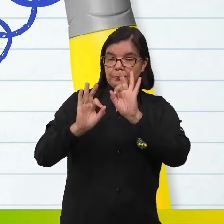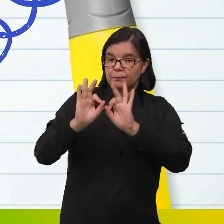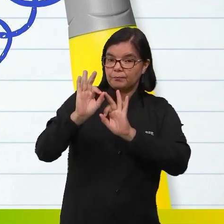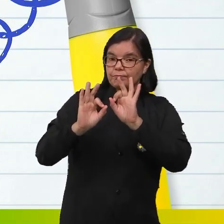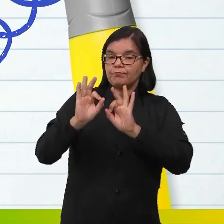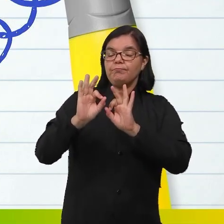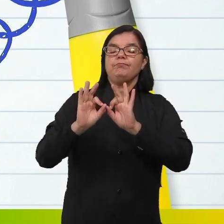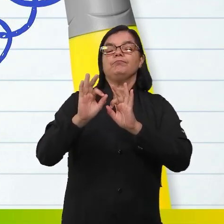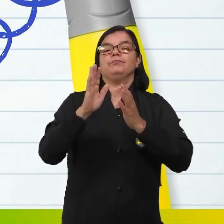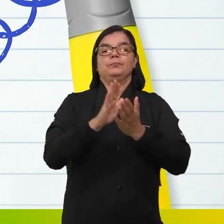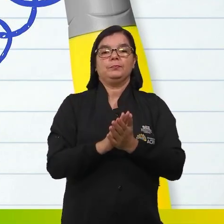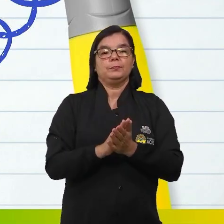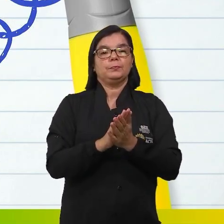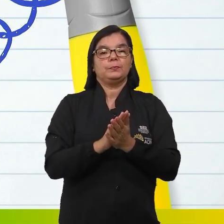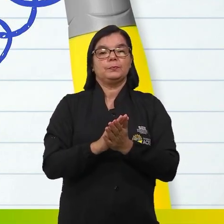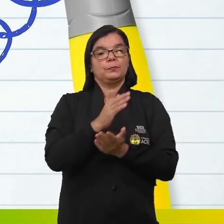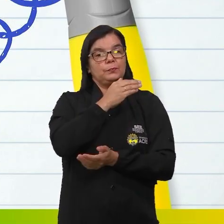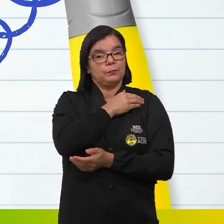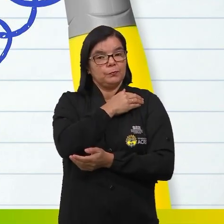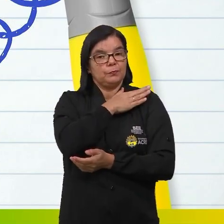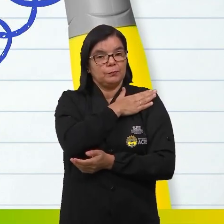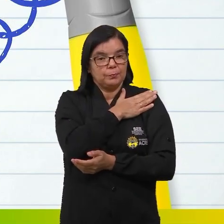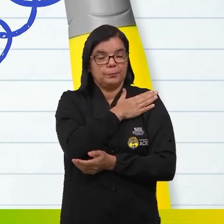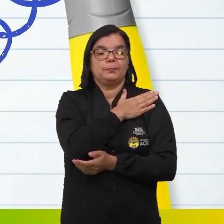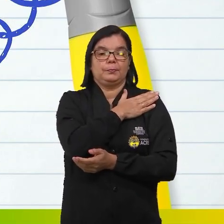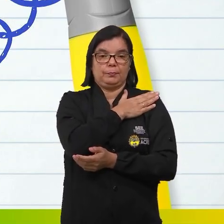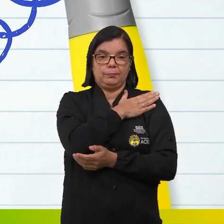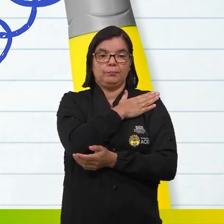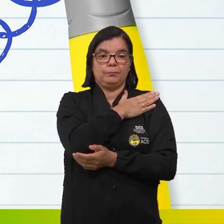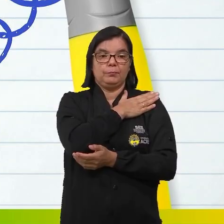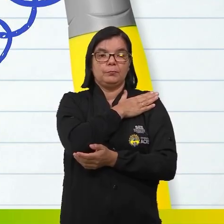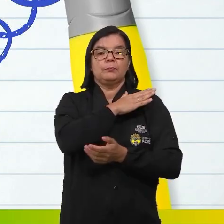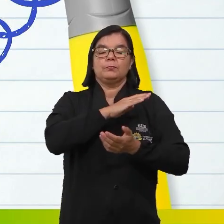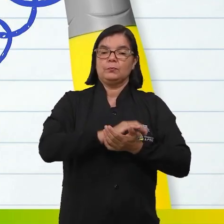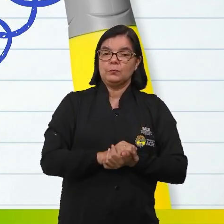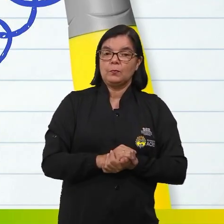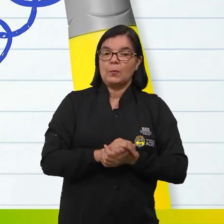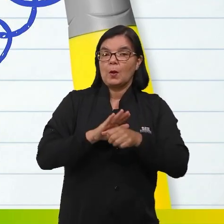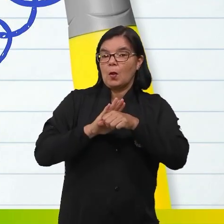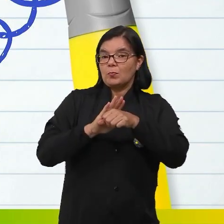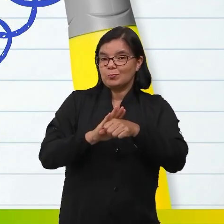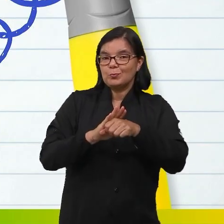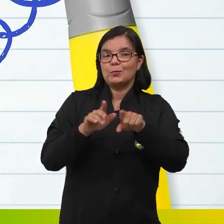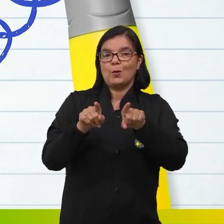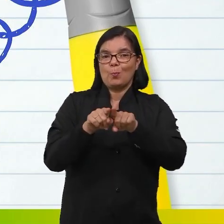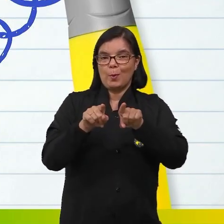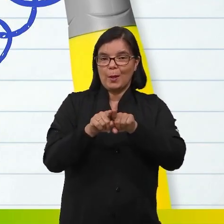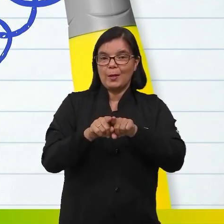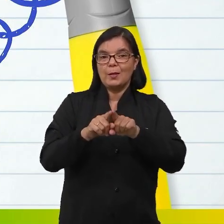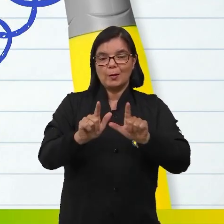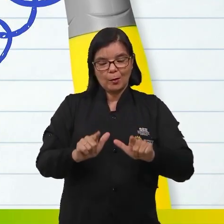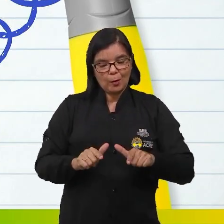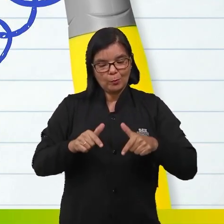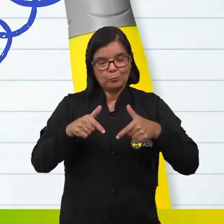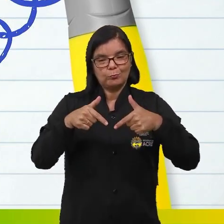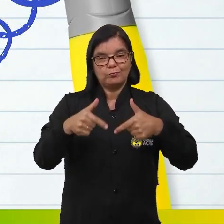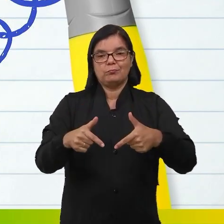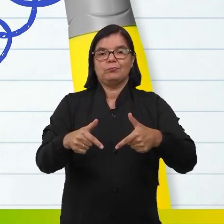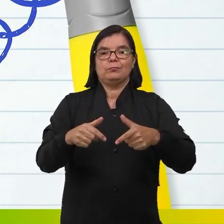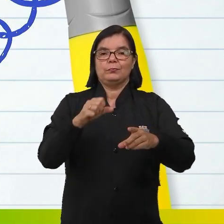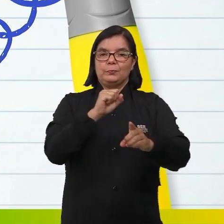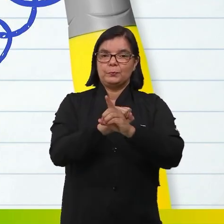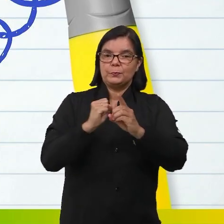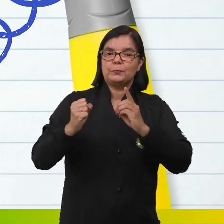Entender essa questão da desigualdade e da estratificação ajuda a desconstruir preconceitos